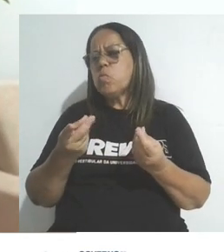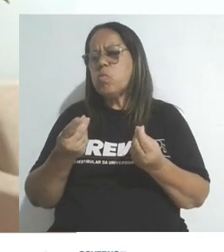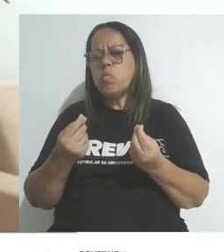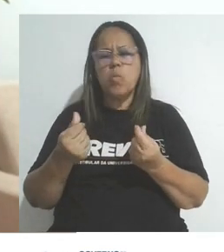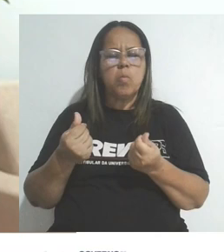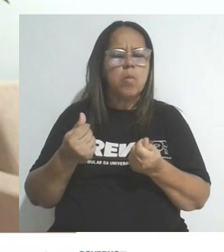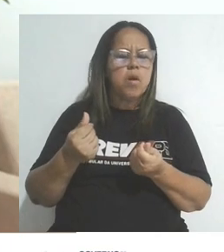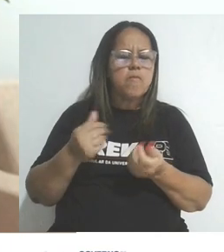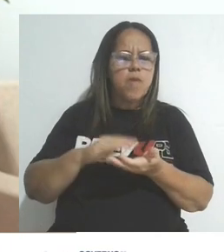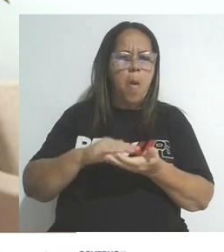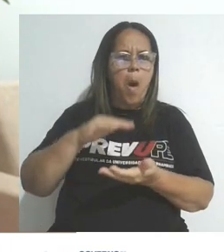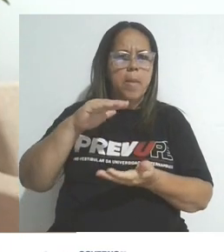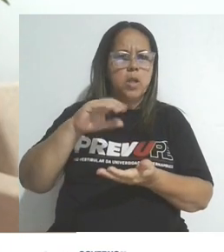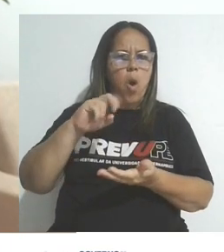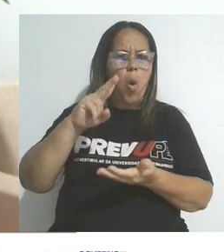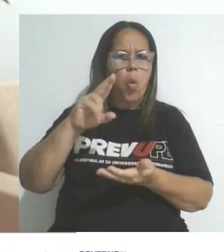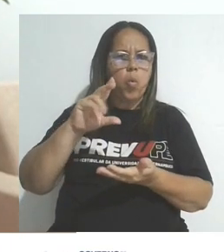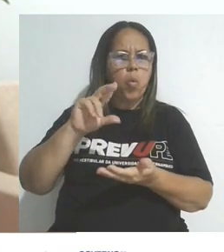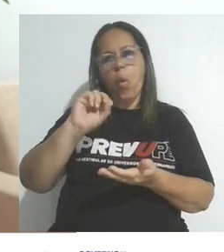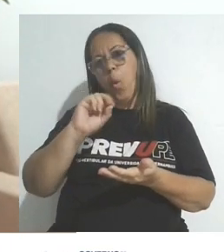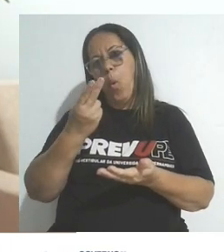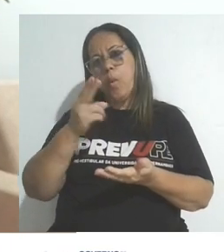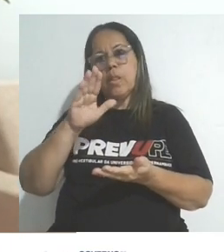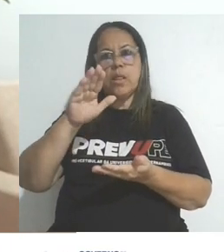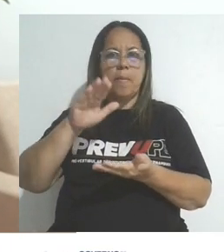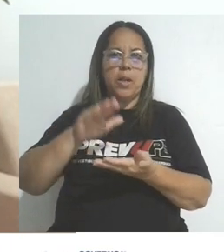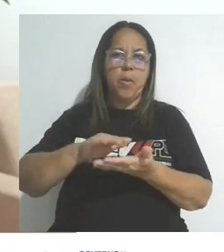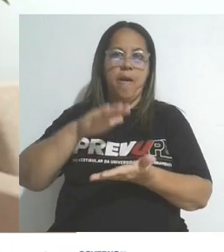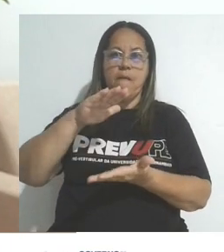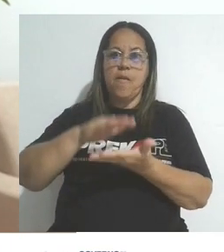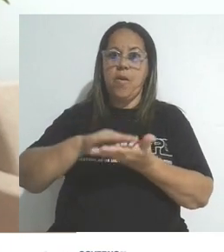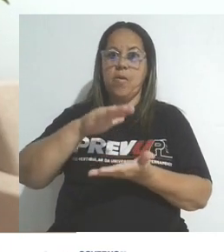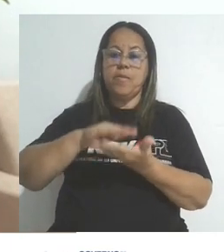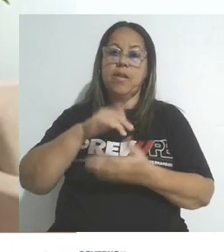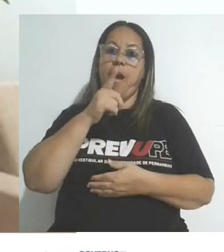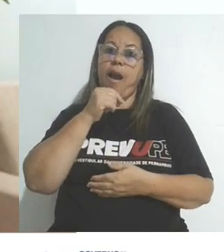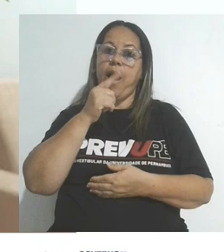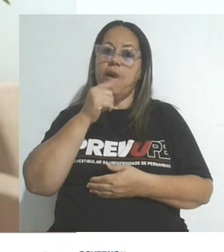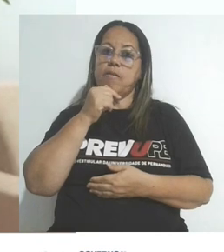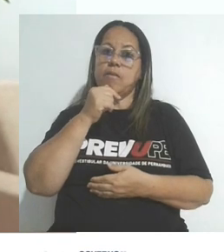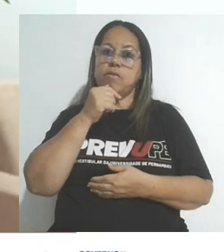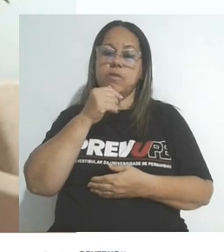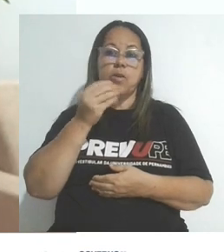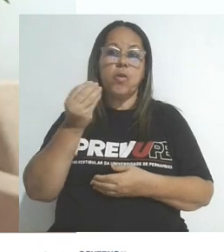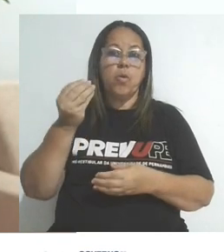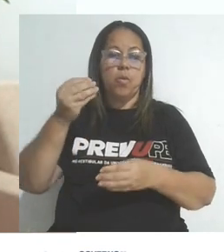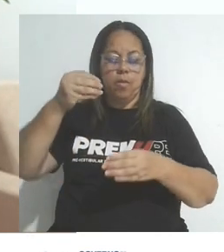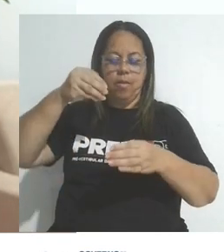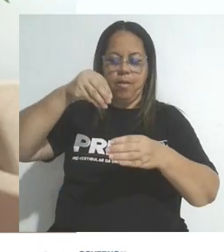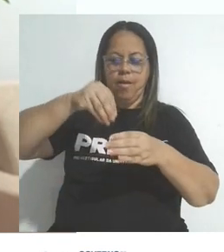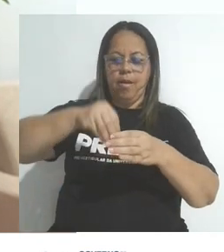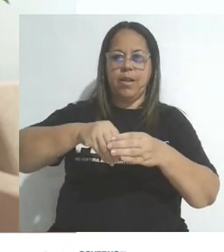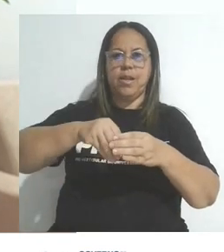vai aumentar ou diminuir a quantidade de volume de água uma vez que você coloca uma esfera dentro desse